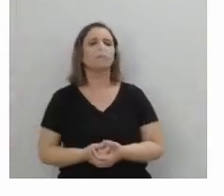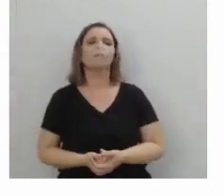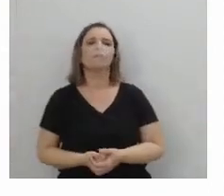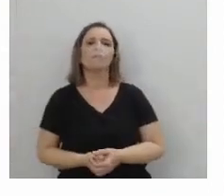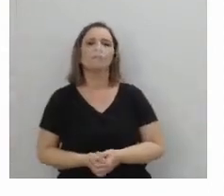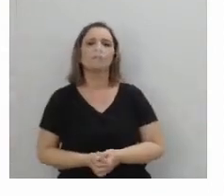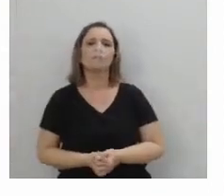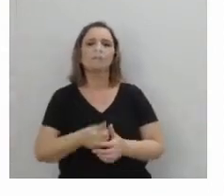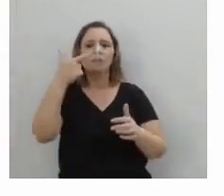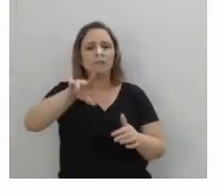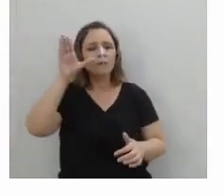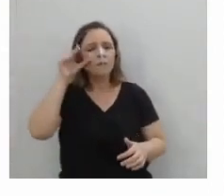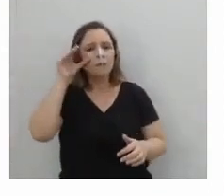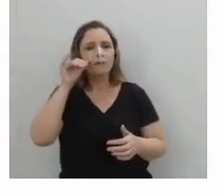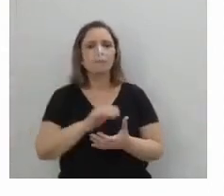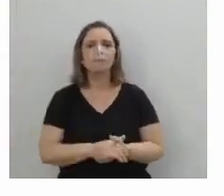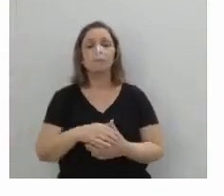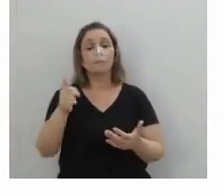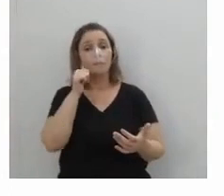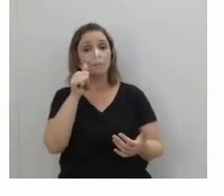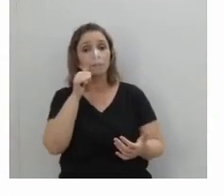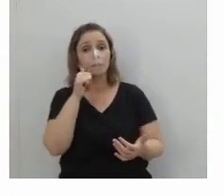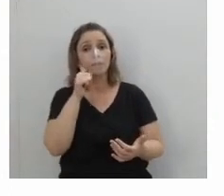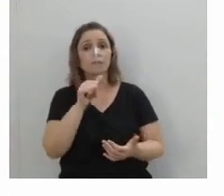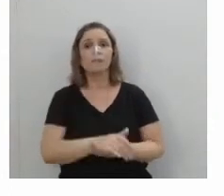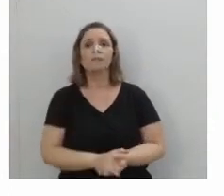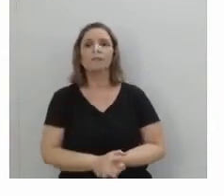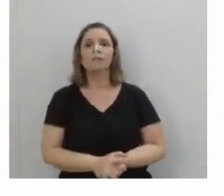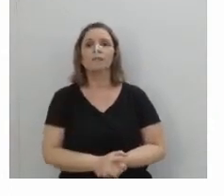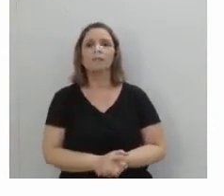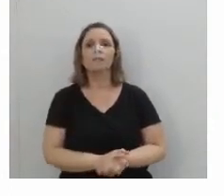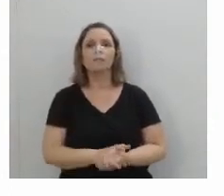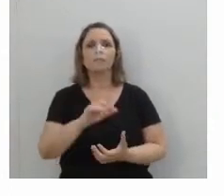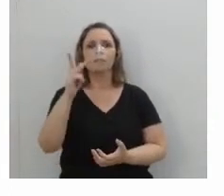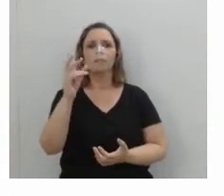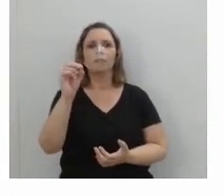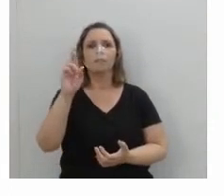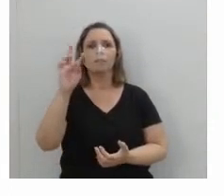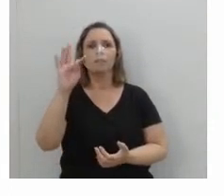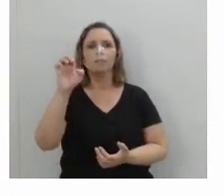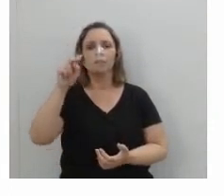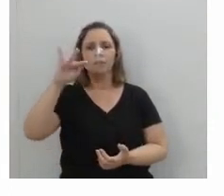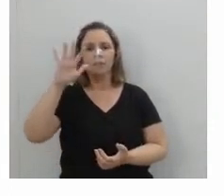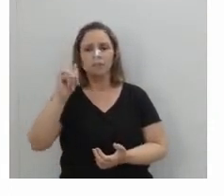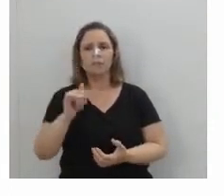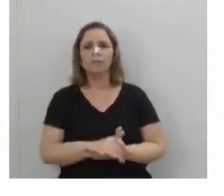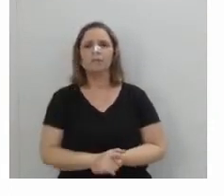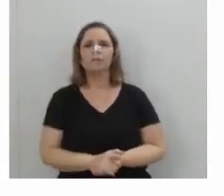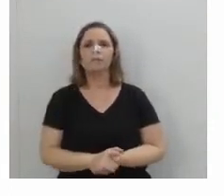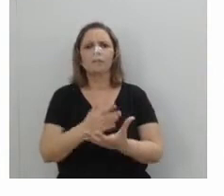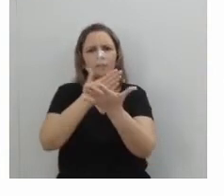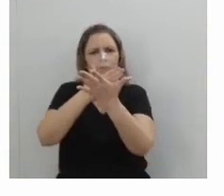Treinem, treinem. Outra curiosidade aqui, a nossa atleta feminina do basquete, a nossa Hortência, com uma trajetória que